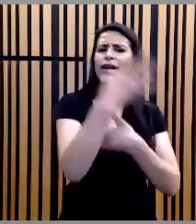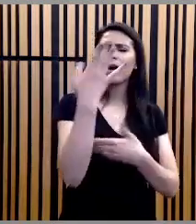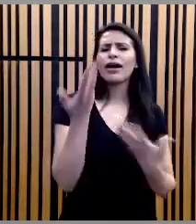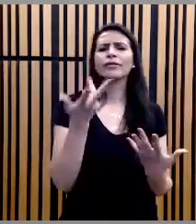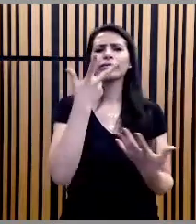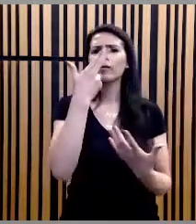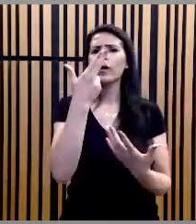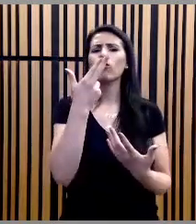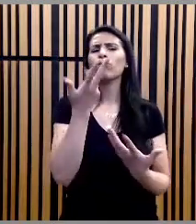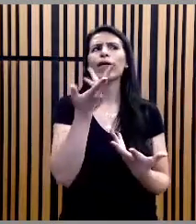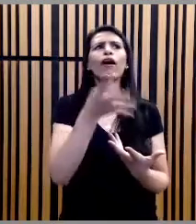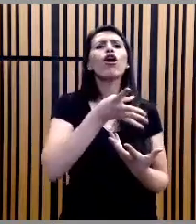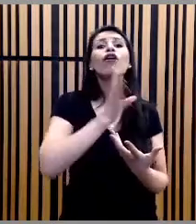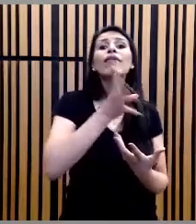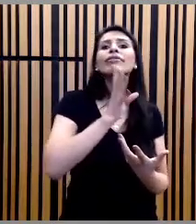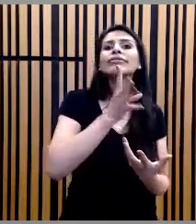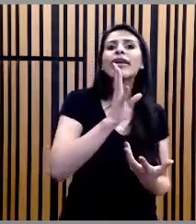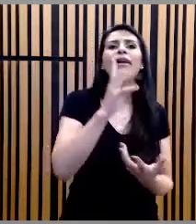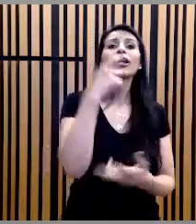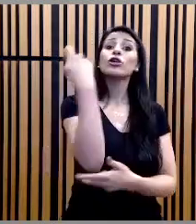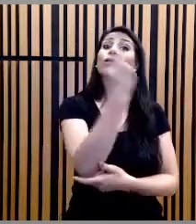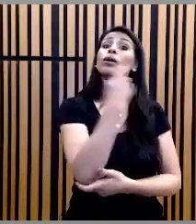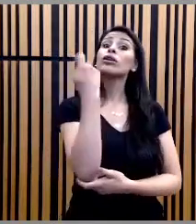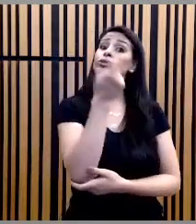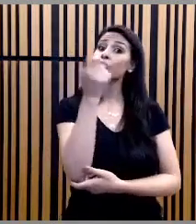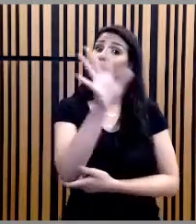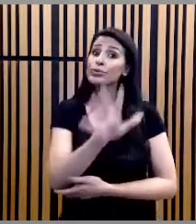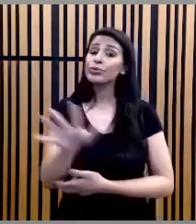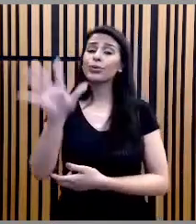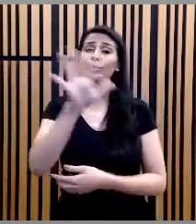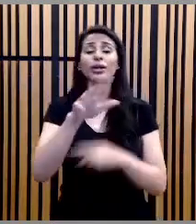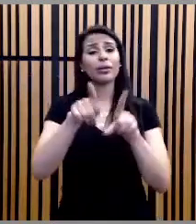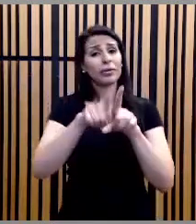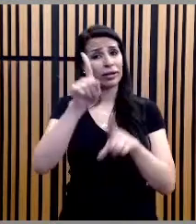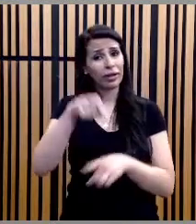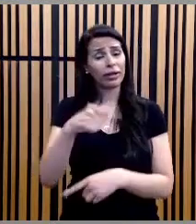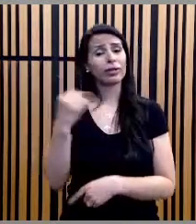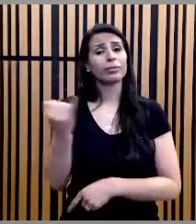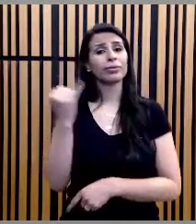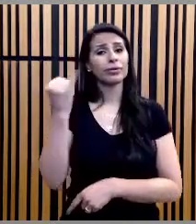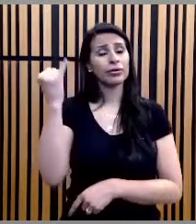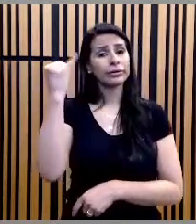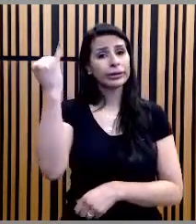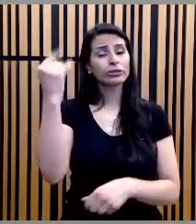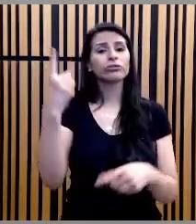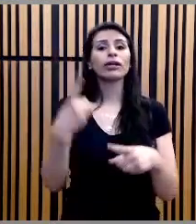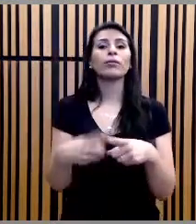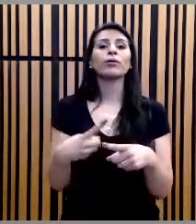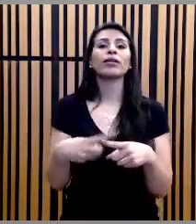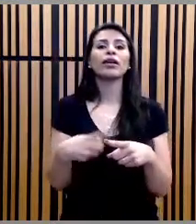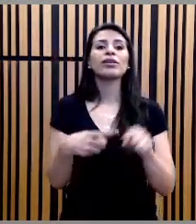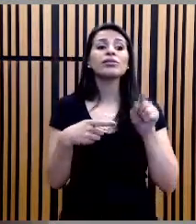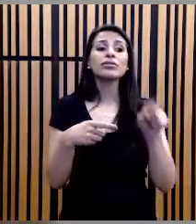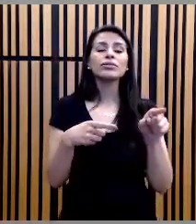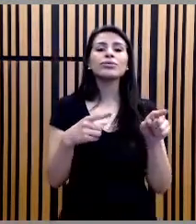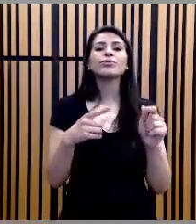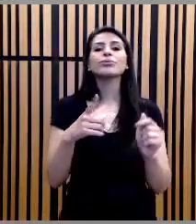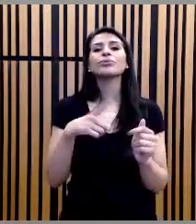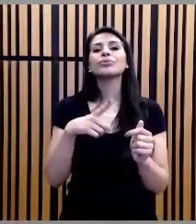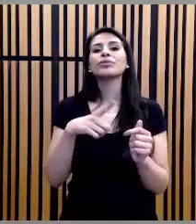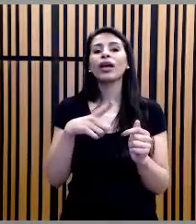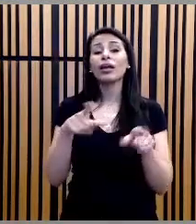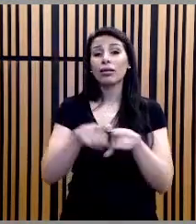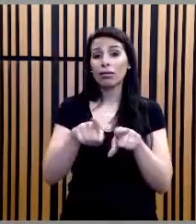para conhecer o nosso Rio Grande do Sul, digamos, que também é importante, porque isso gera o que a gente chama e que a gente